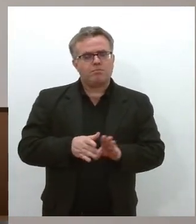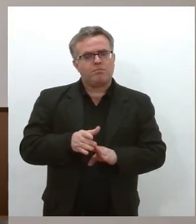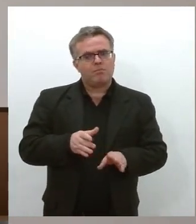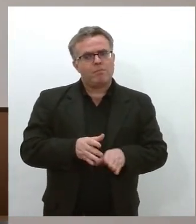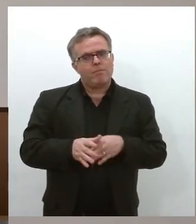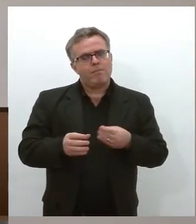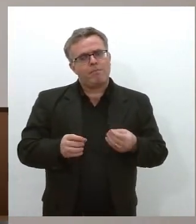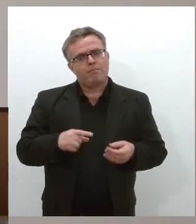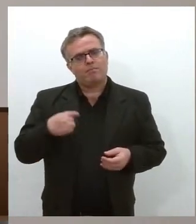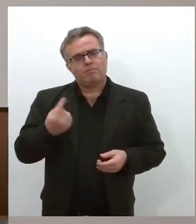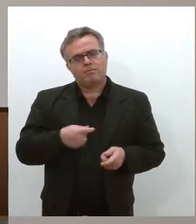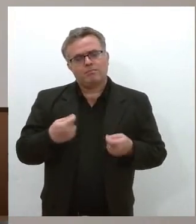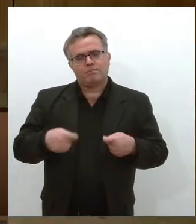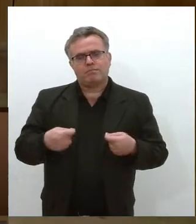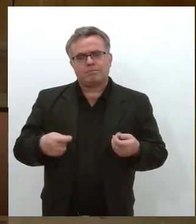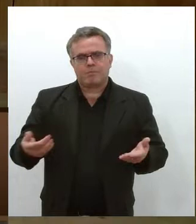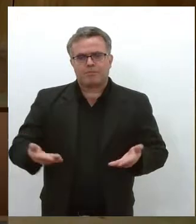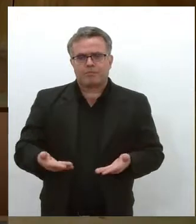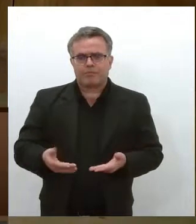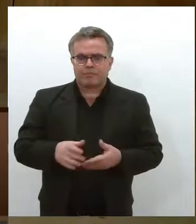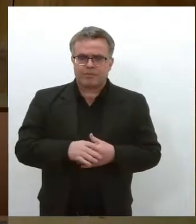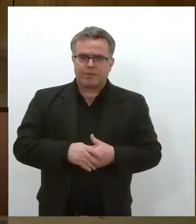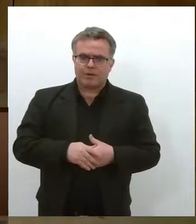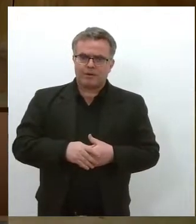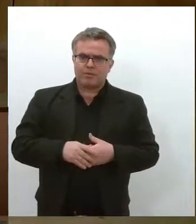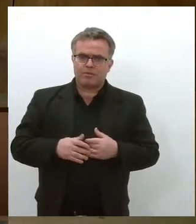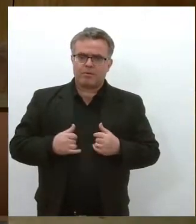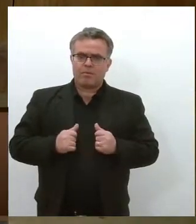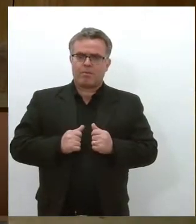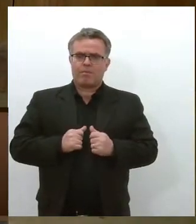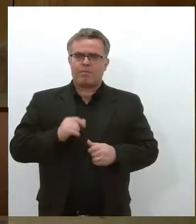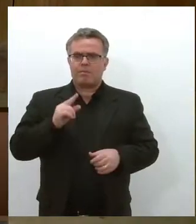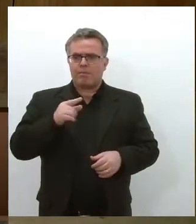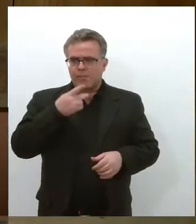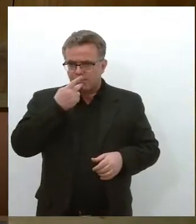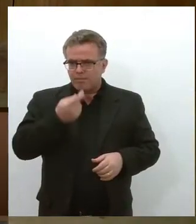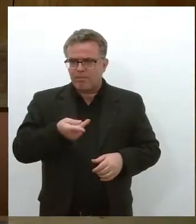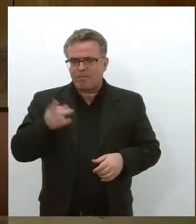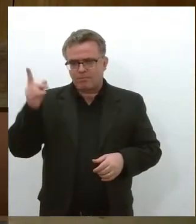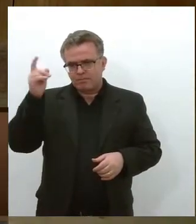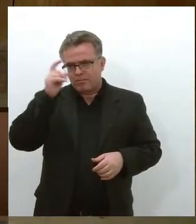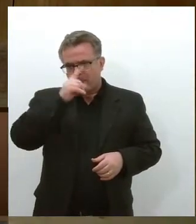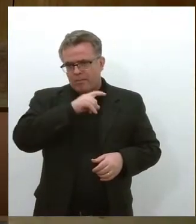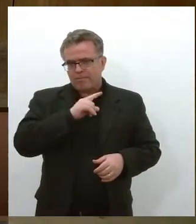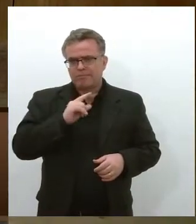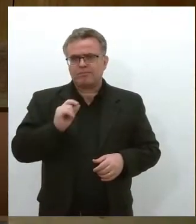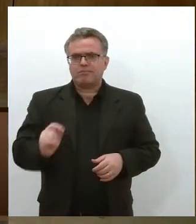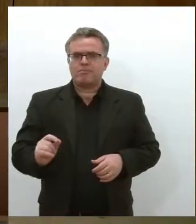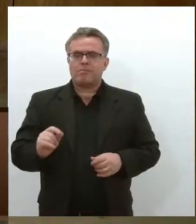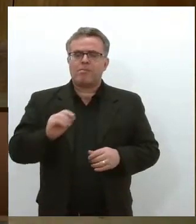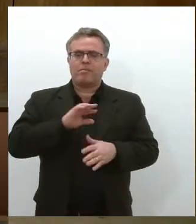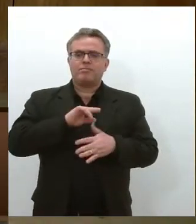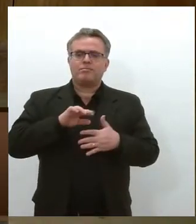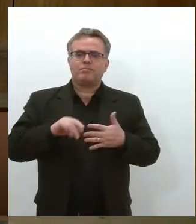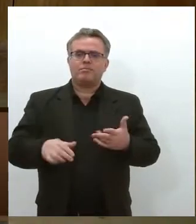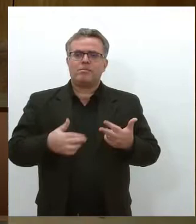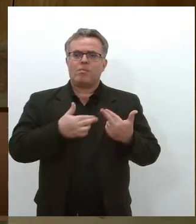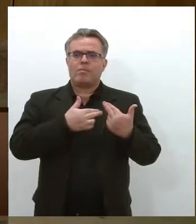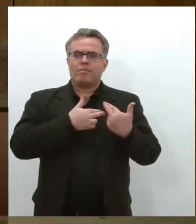nesse momento. Noemi, você falava aí dessa questão da dificuldade, dessa multitarefa que a mulher enfrenta, e muitas vezes ela enfrenta